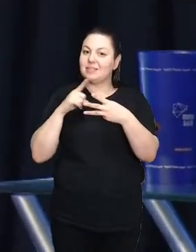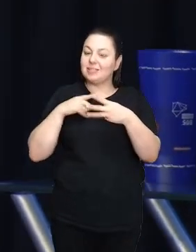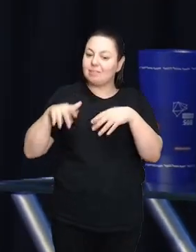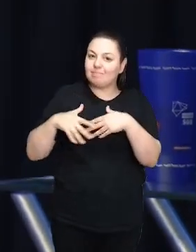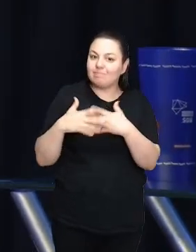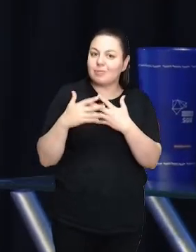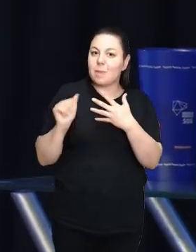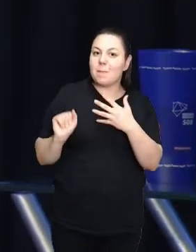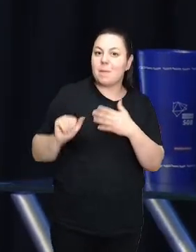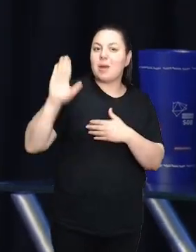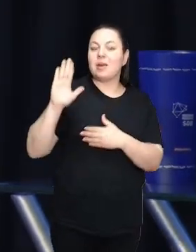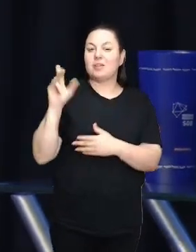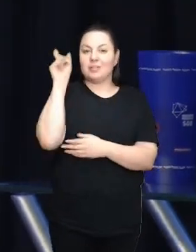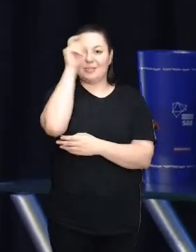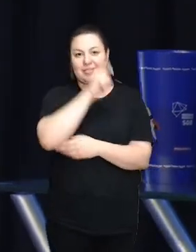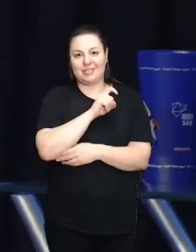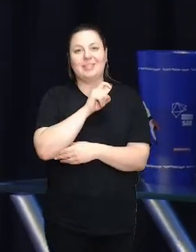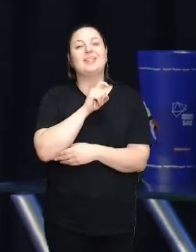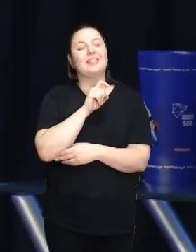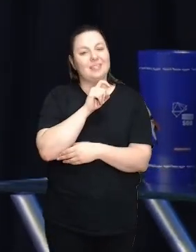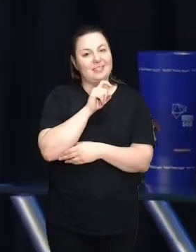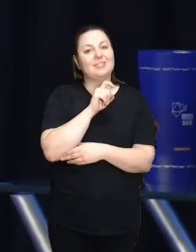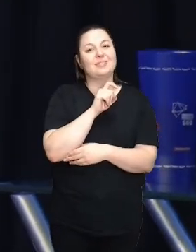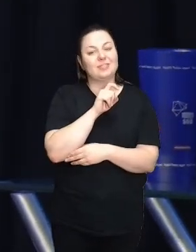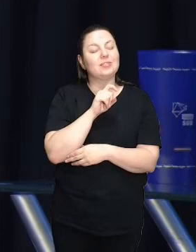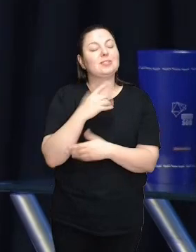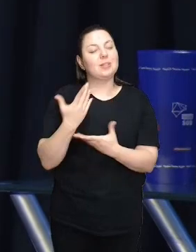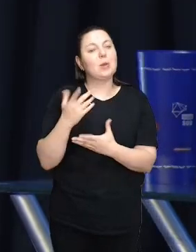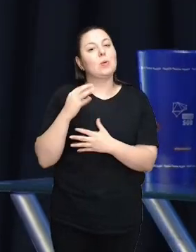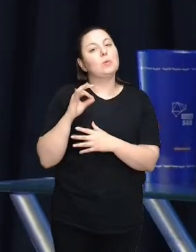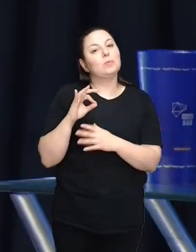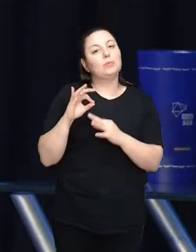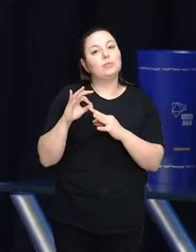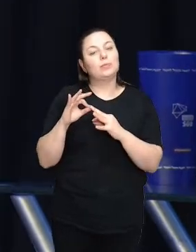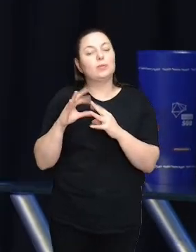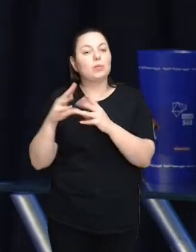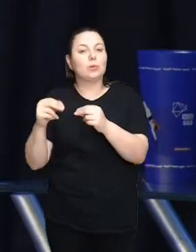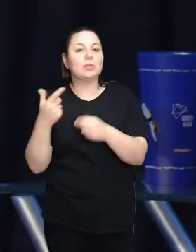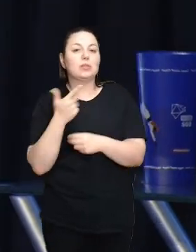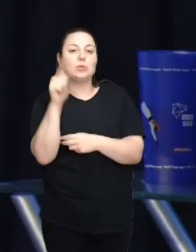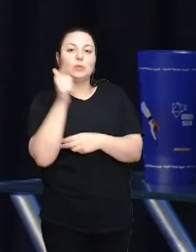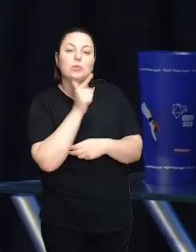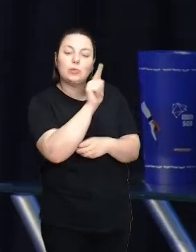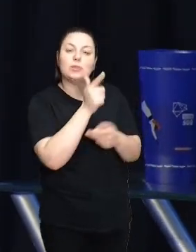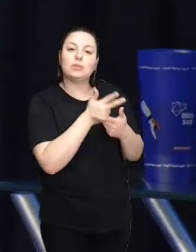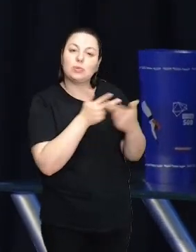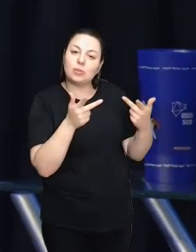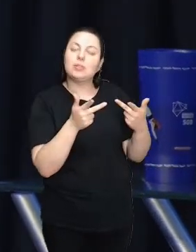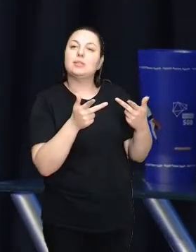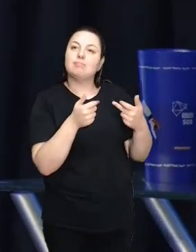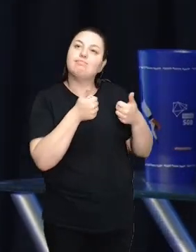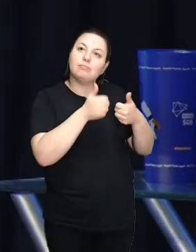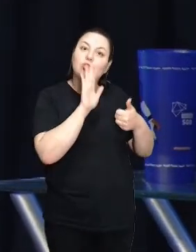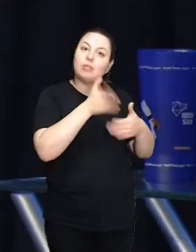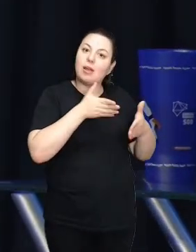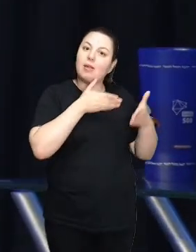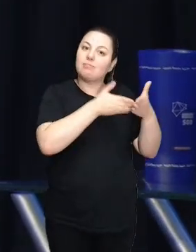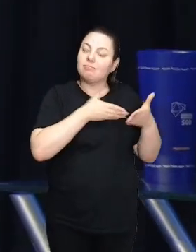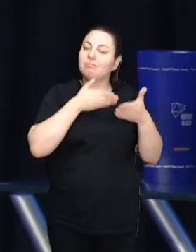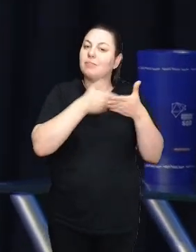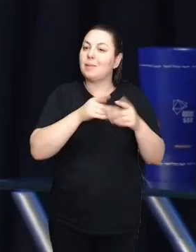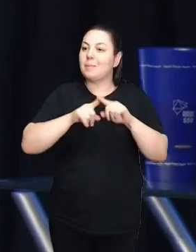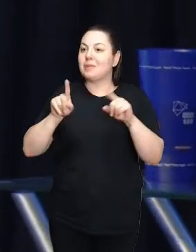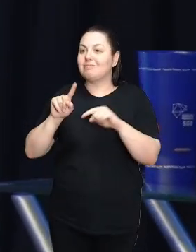50 mais, se ela, enfim. Então, todas as outras, os outros pilares, a gente trazer a idade, acho que é uma sugestão. E aí,